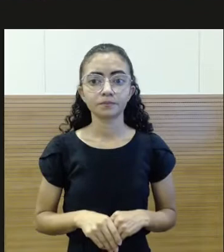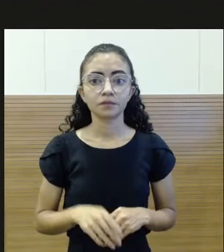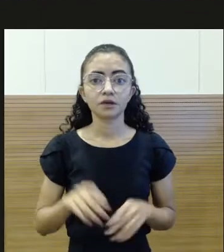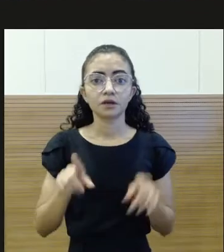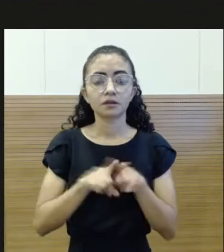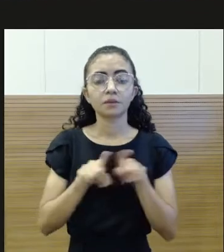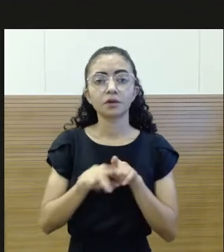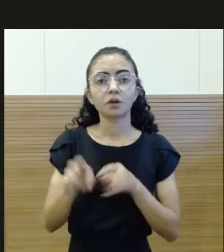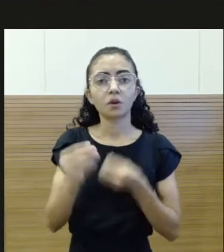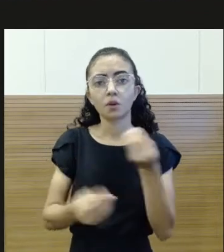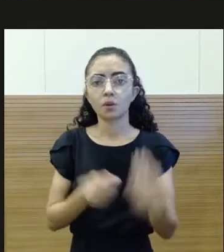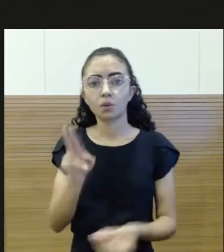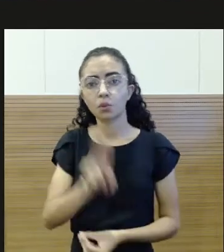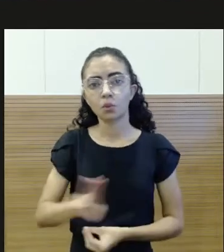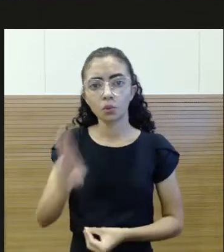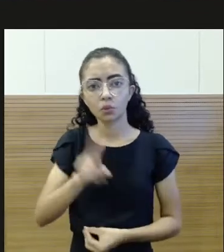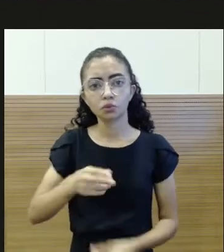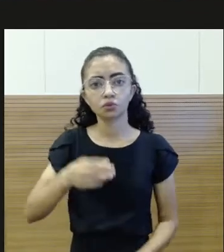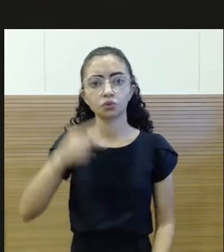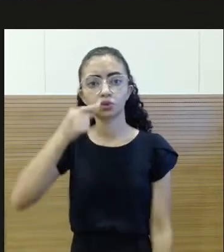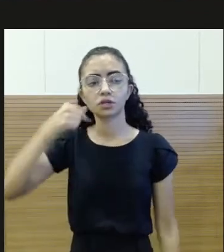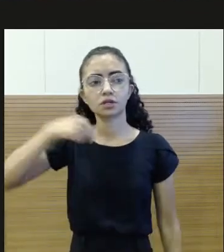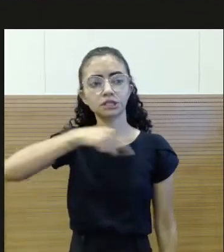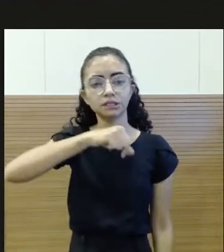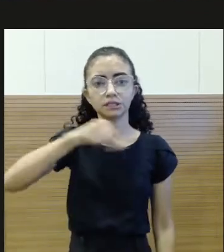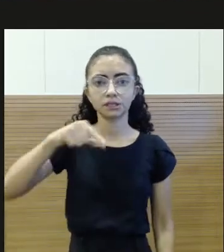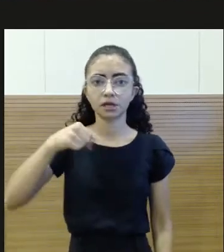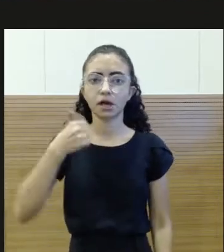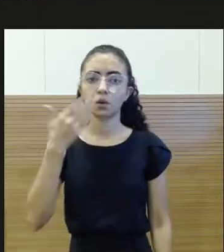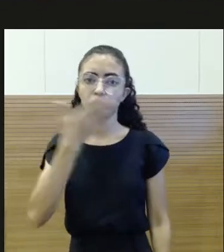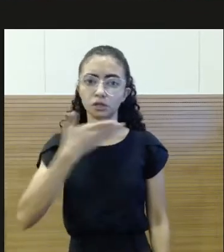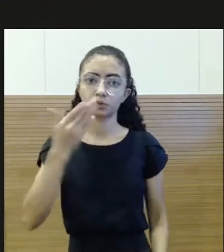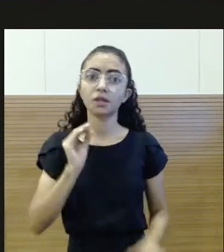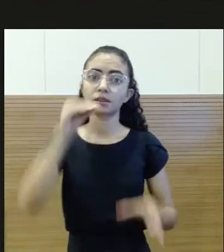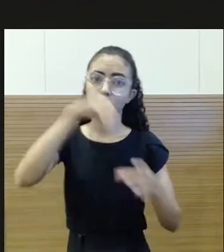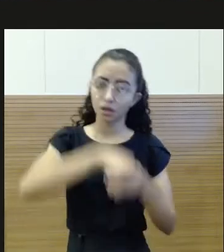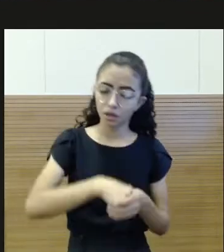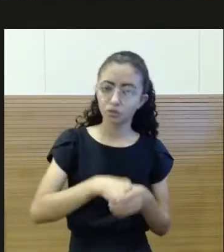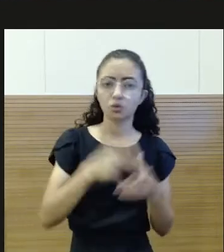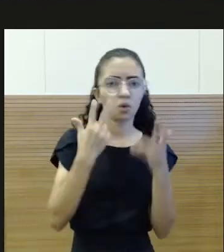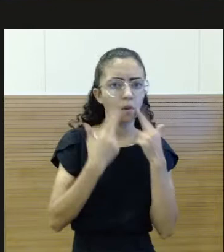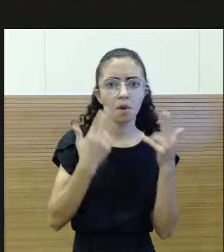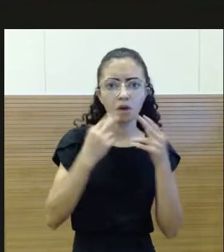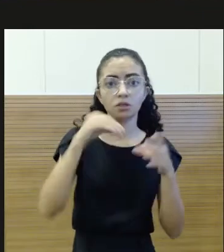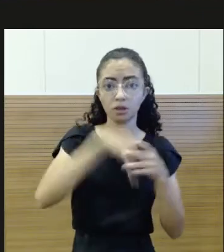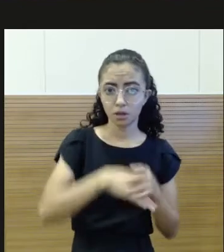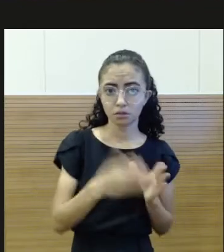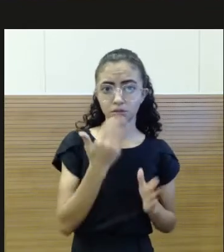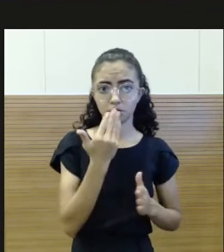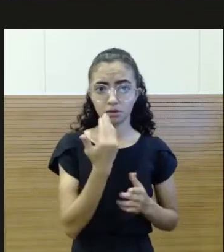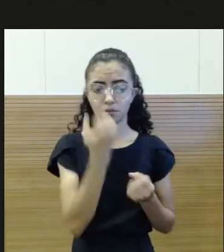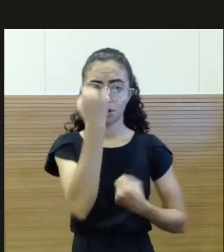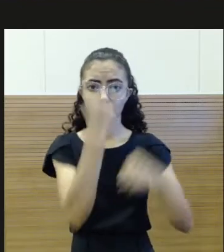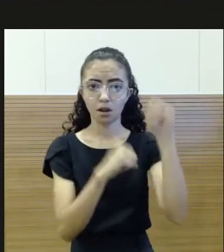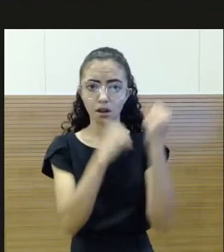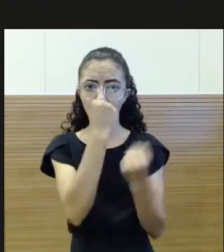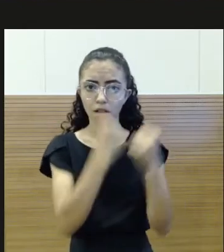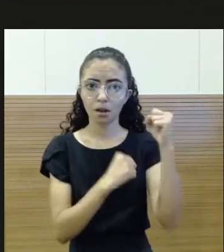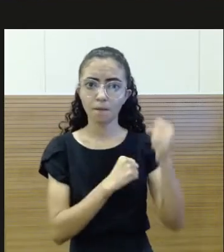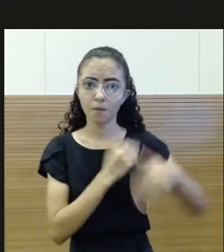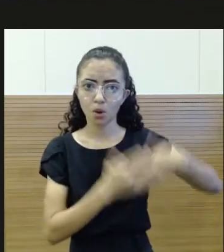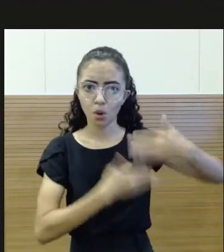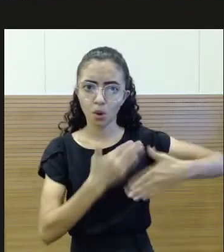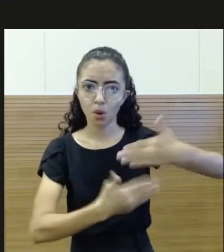e açúcar é comum nos alimentos processados, mas existe um 4º grupo da classificação